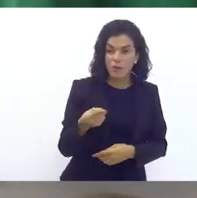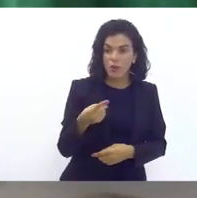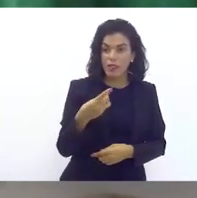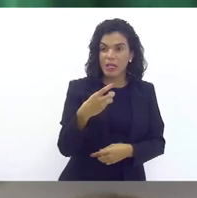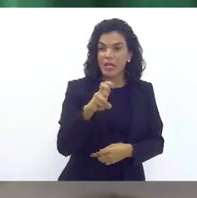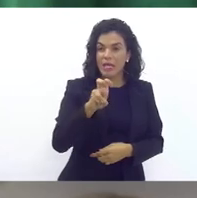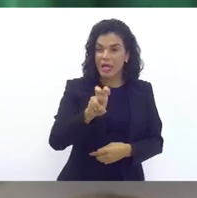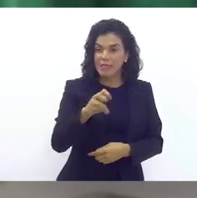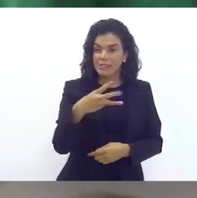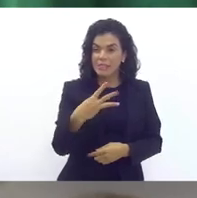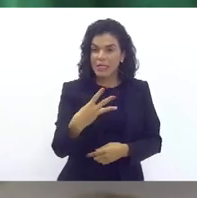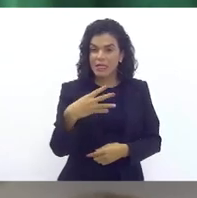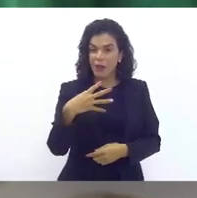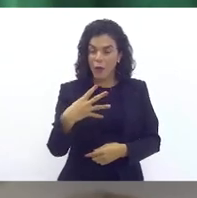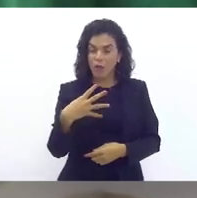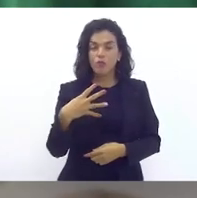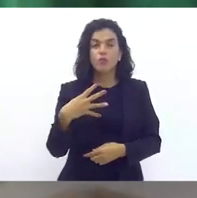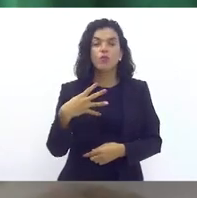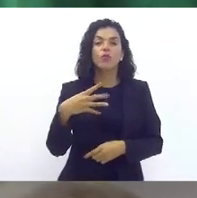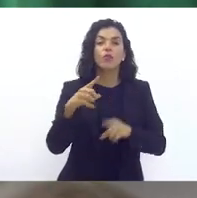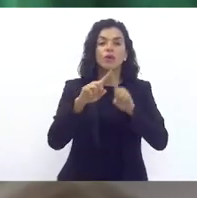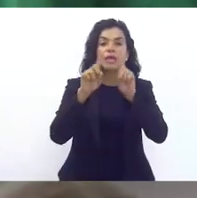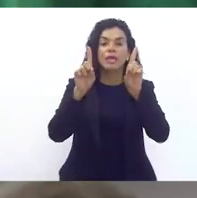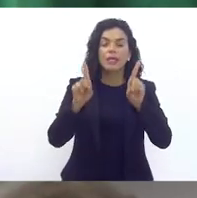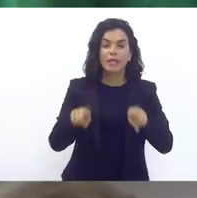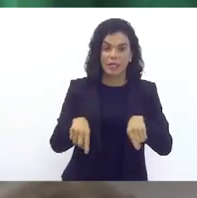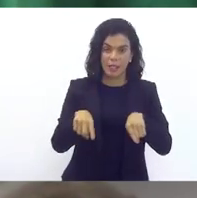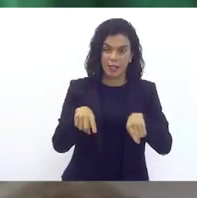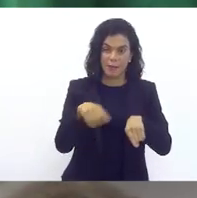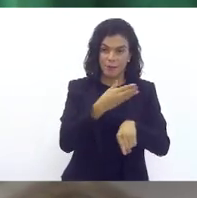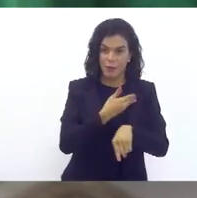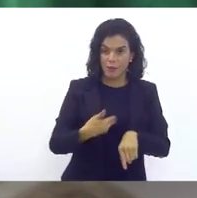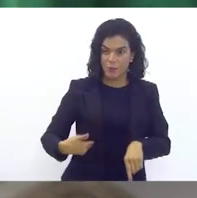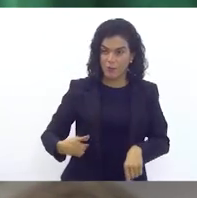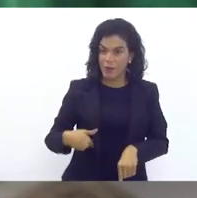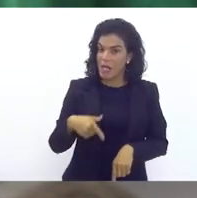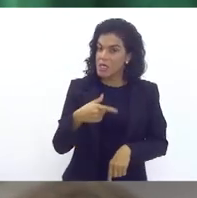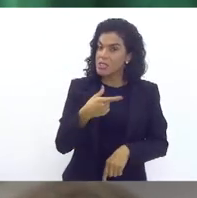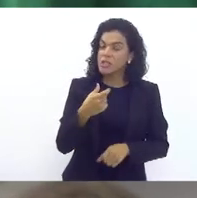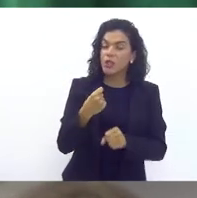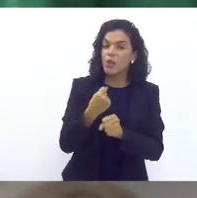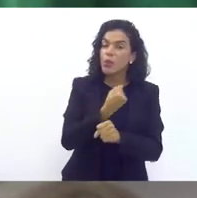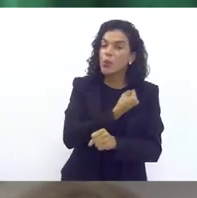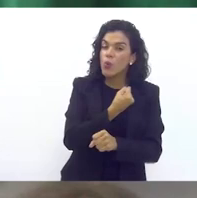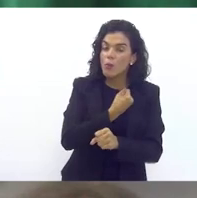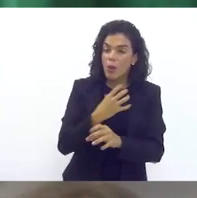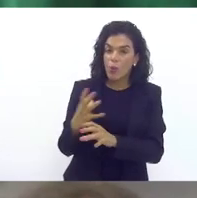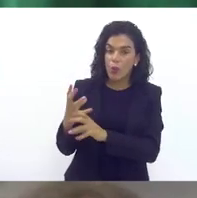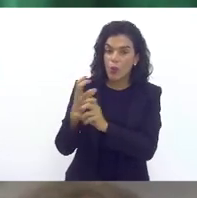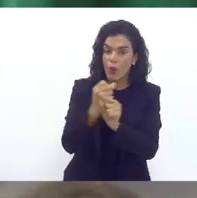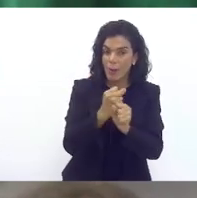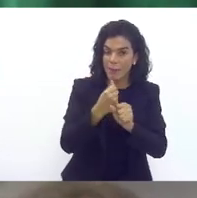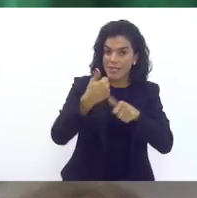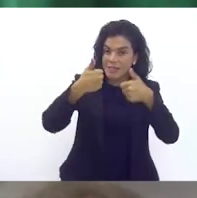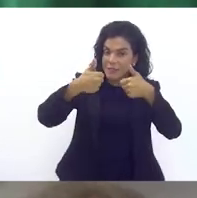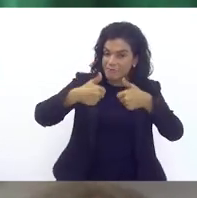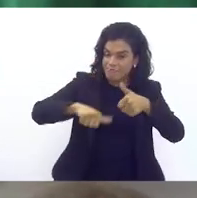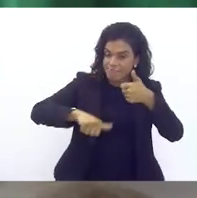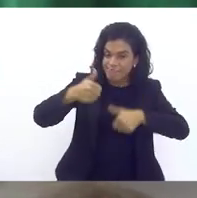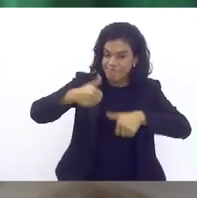4.534 empregos públicos. Né? É, empregos públicos. Esses números terão que ser revistos nesse próximo momento,